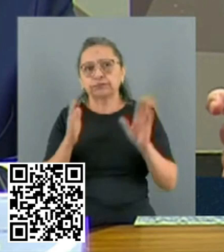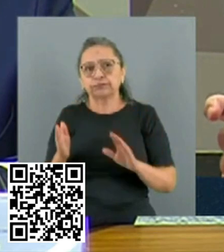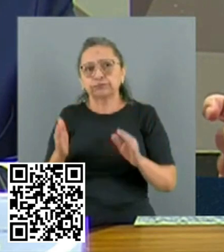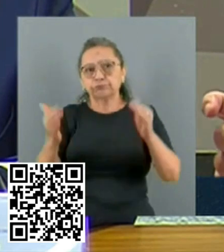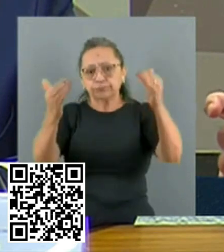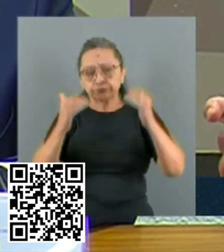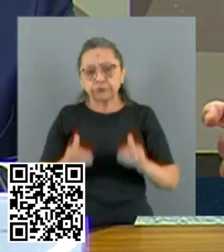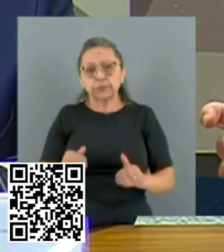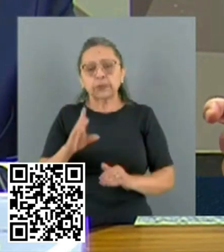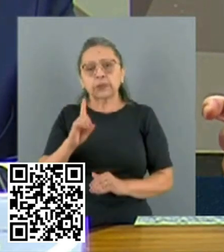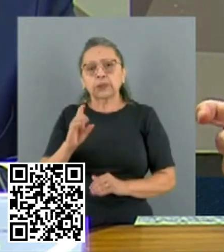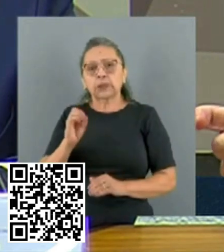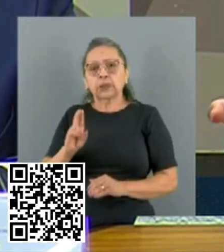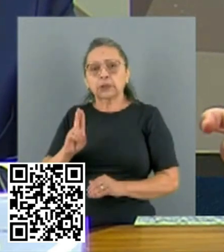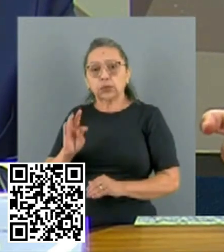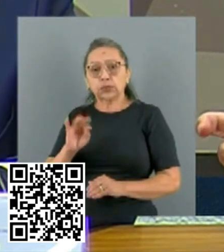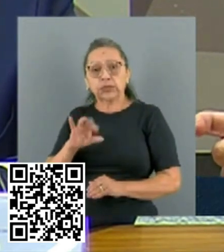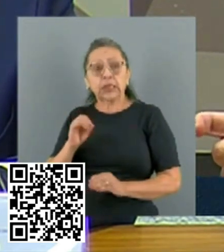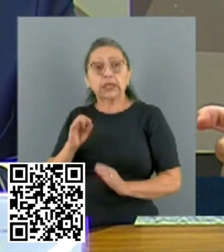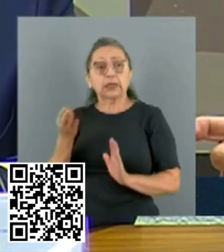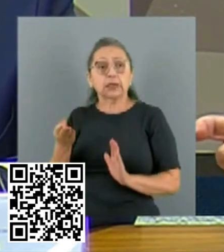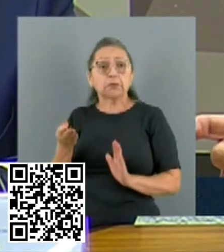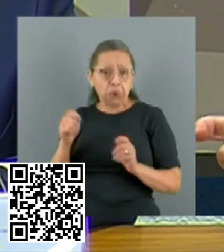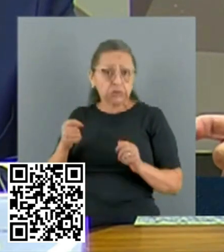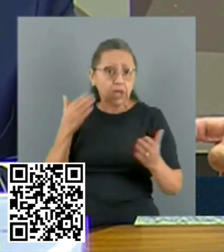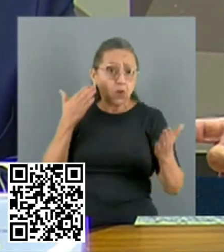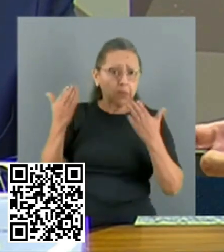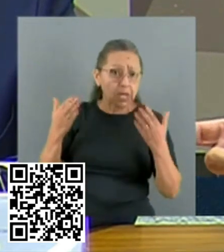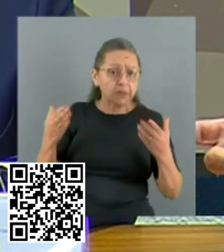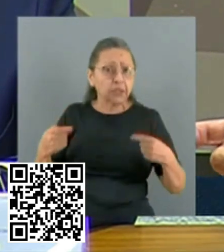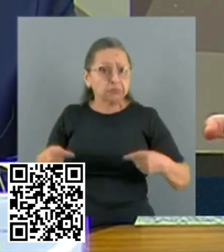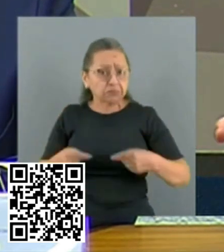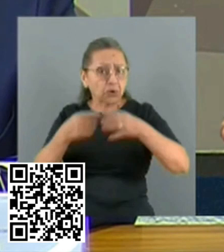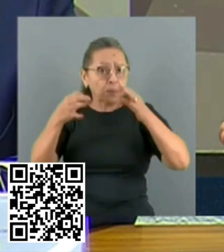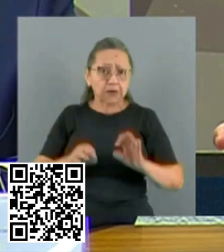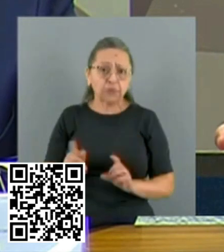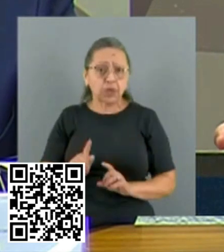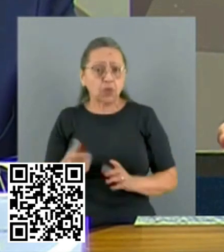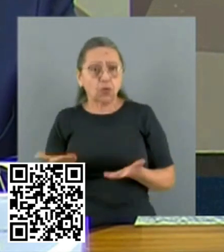seguida, doutrina, que pode ser comparado, direito comparado ou não, né?